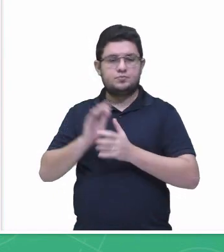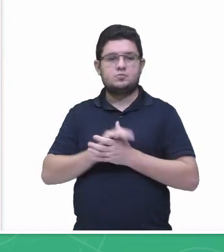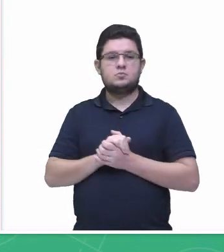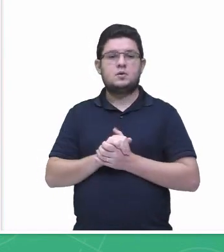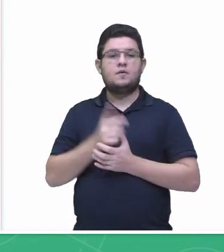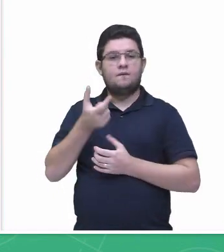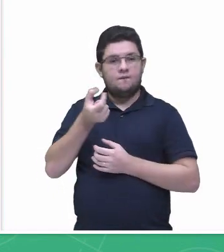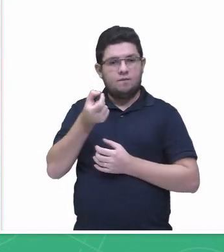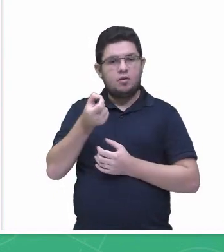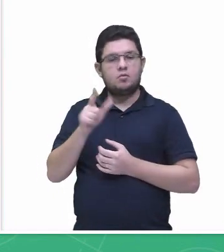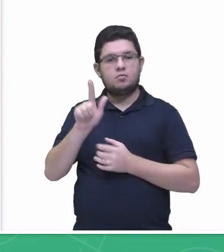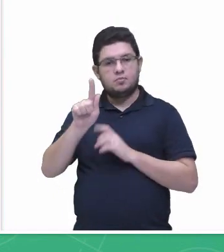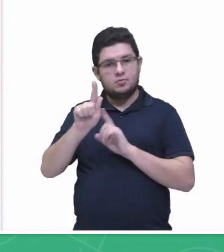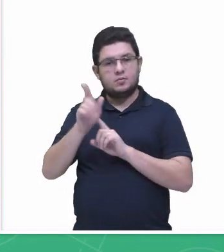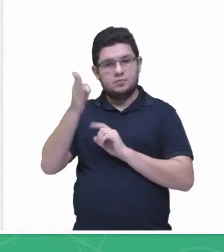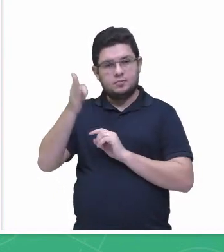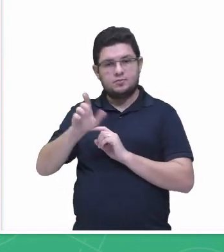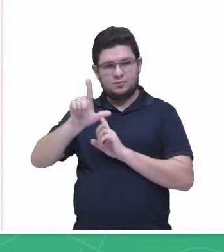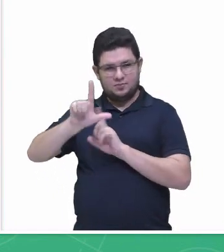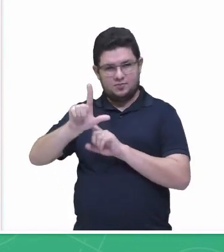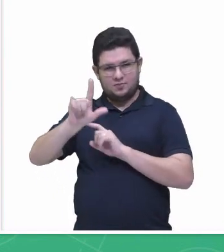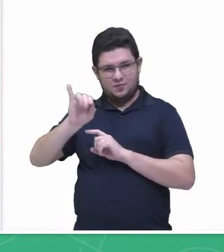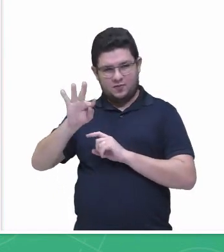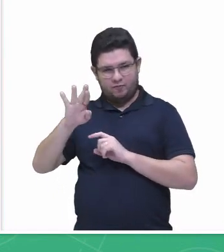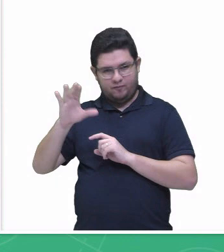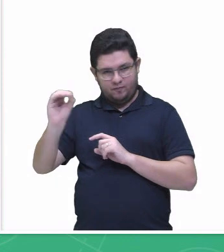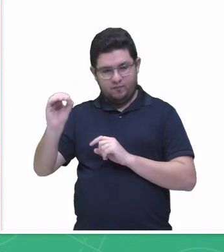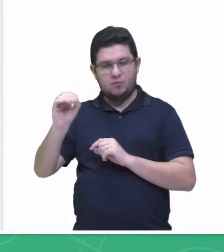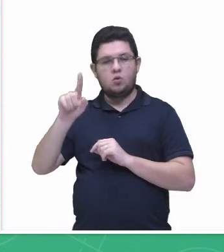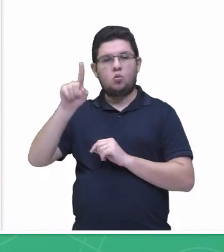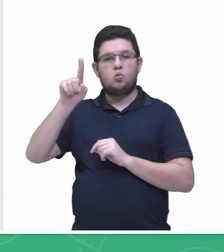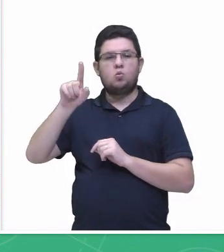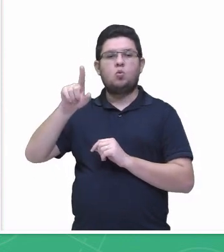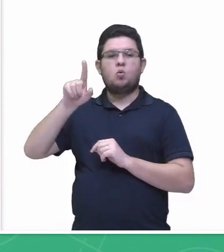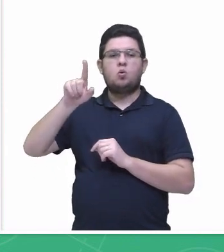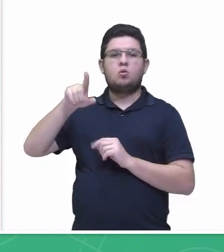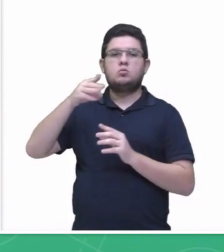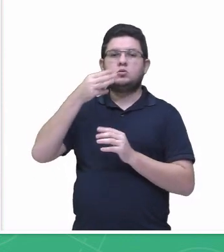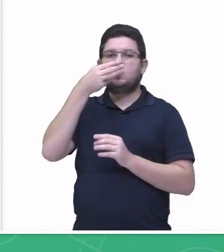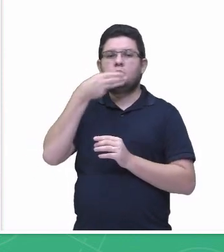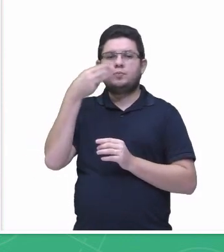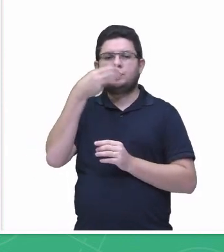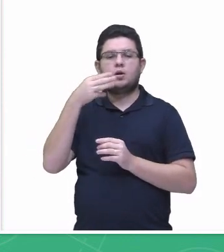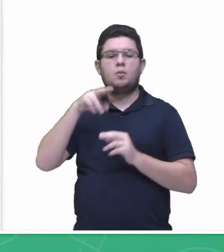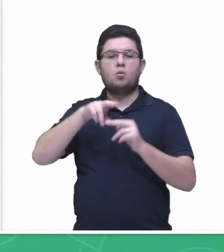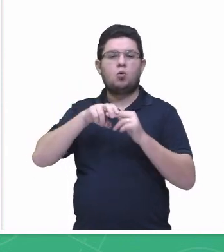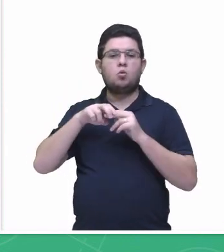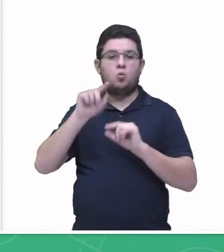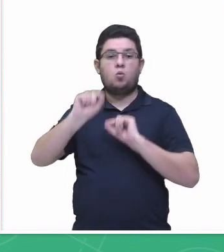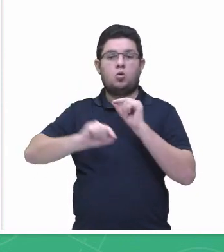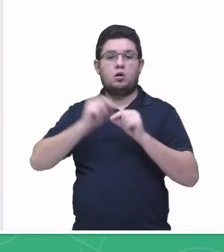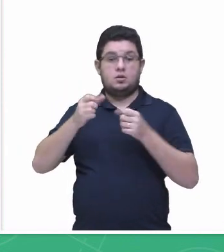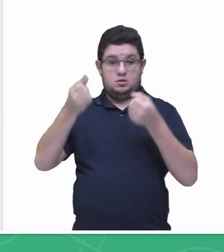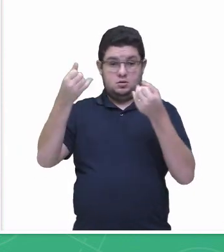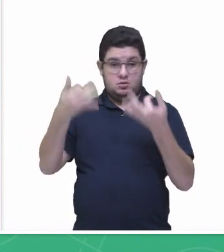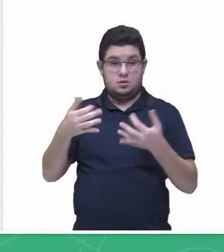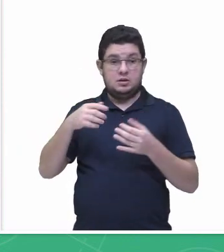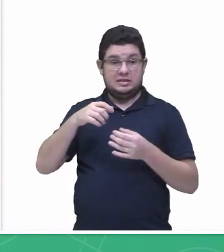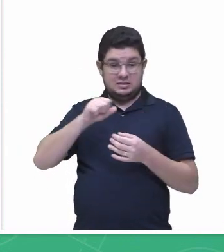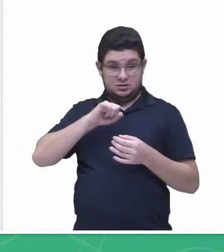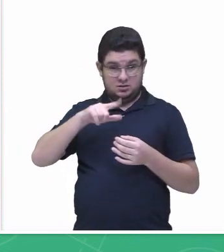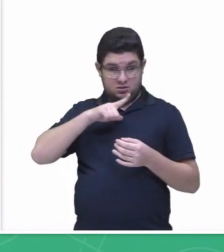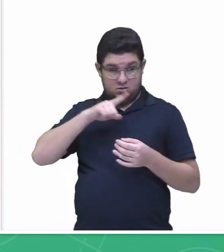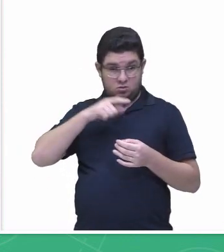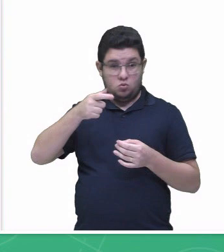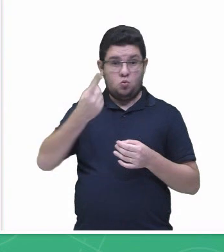20 gramas por litro de açúcar. Por quê? Porque se em uma colher, vamos para o cálculo